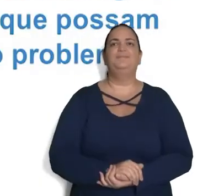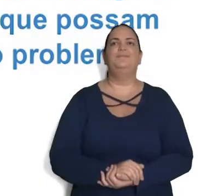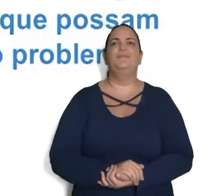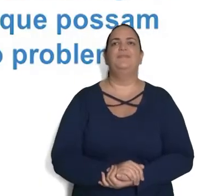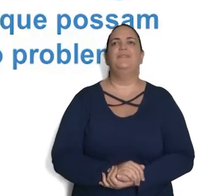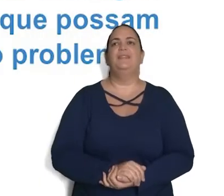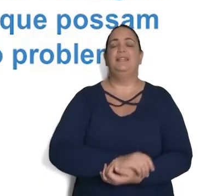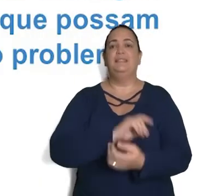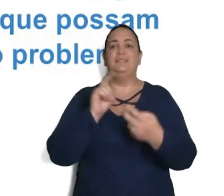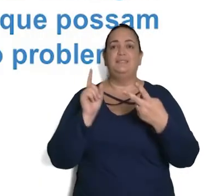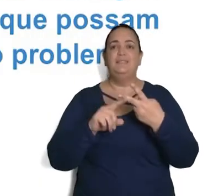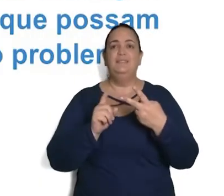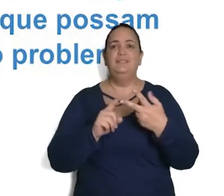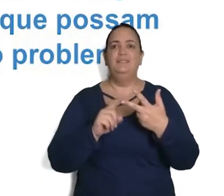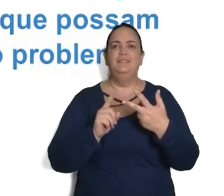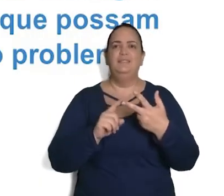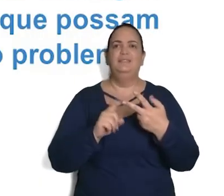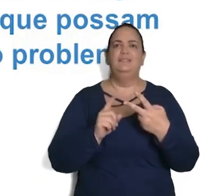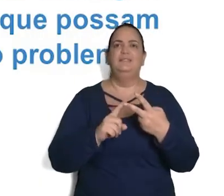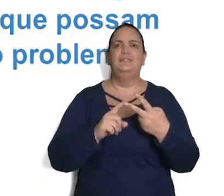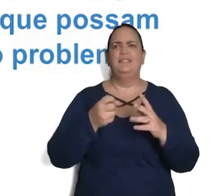Uma outra característica